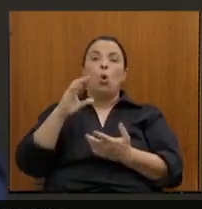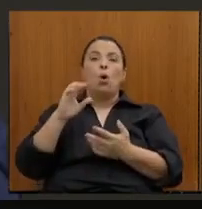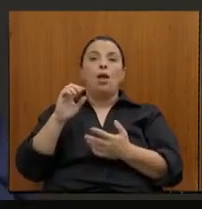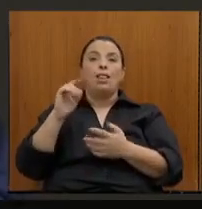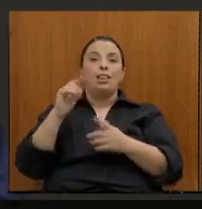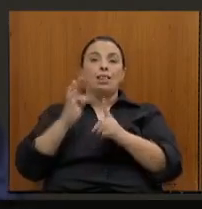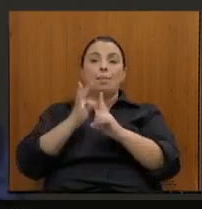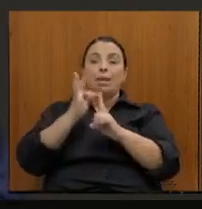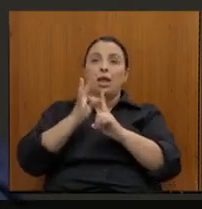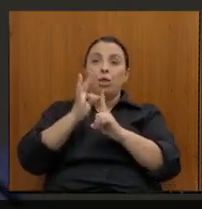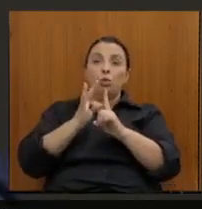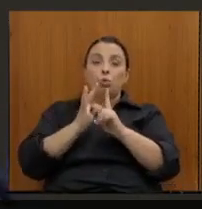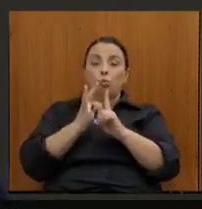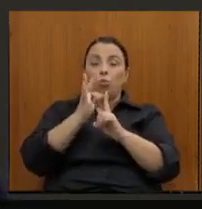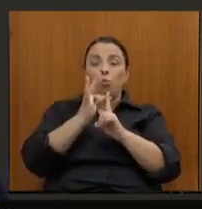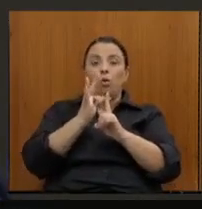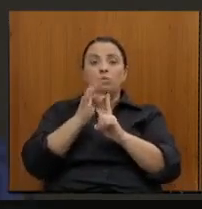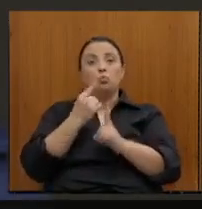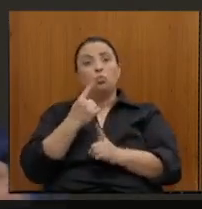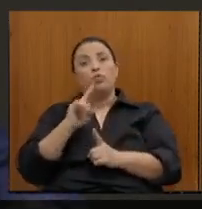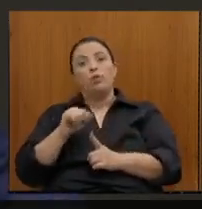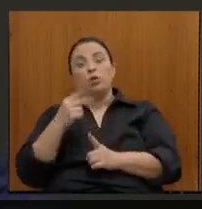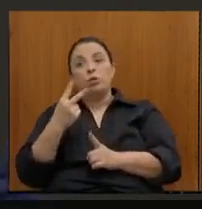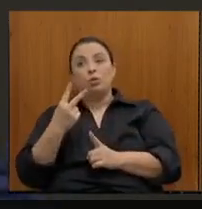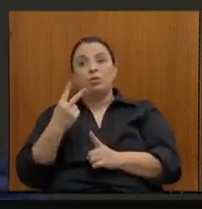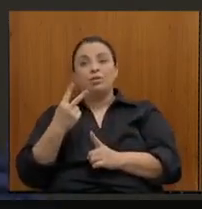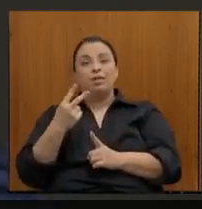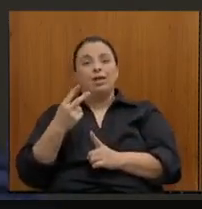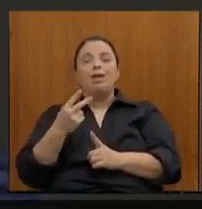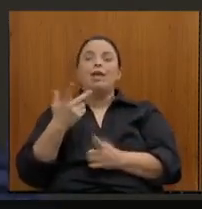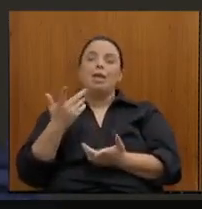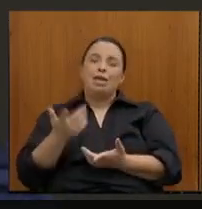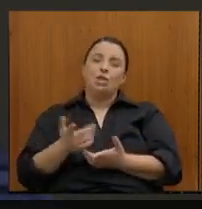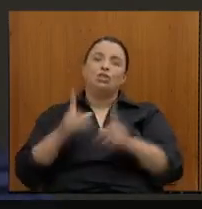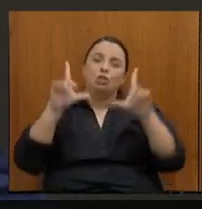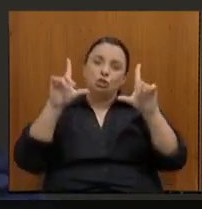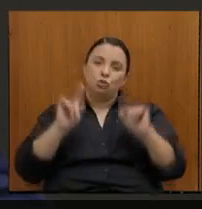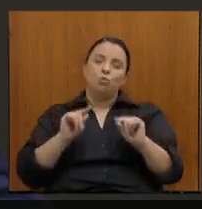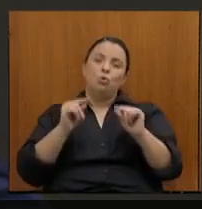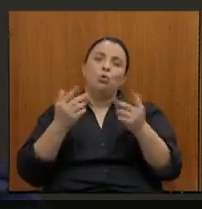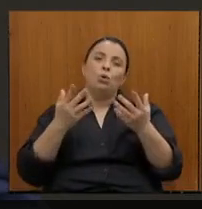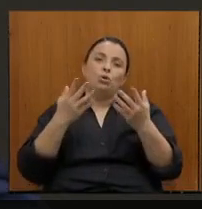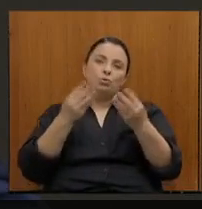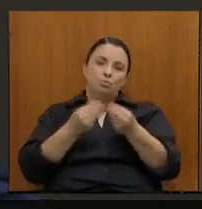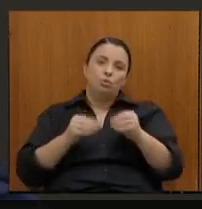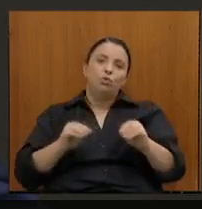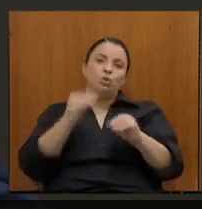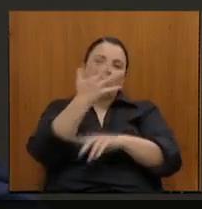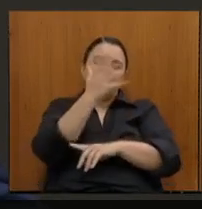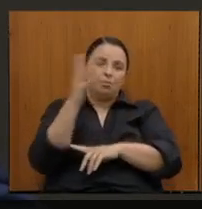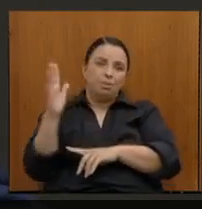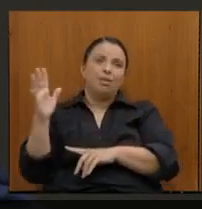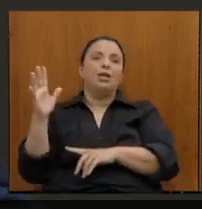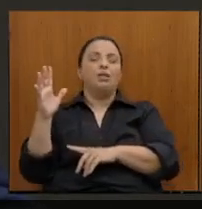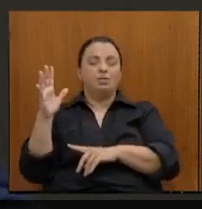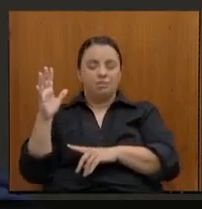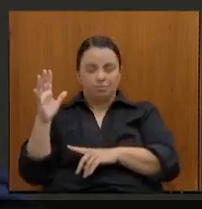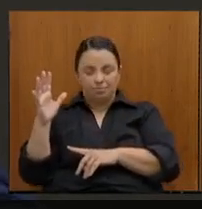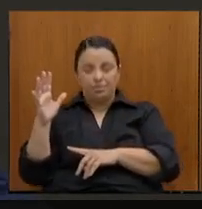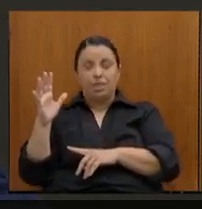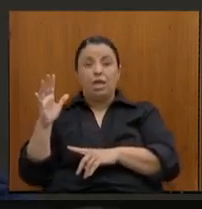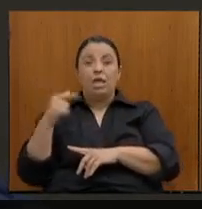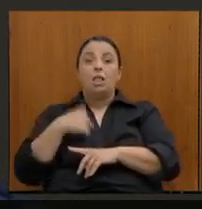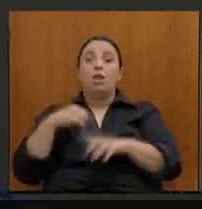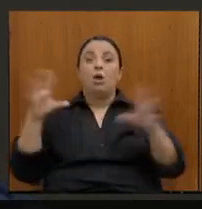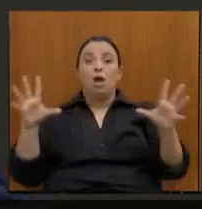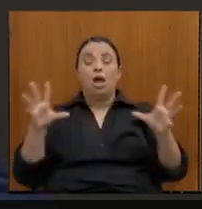tanto transtorno como tem Hoje finalmente Só pra terminar é a gente pode resumir isso aí